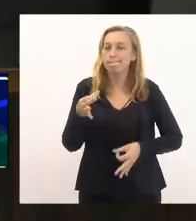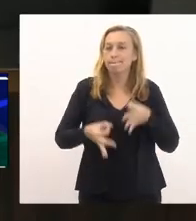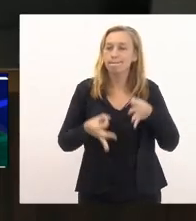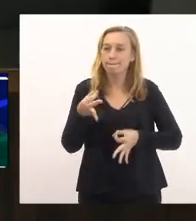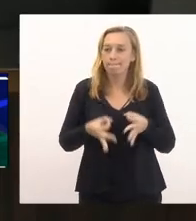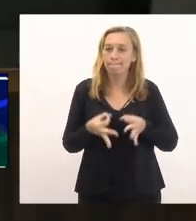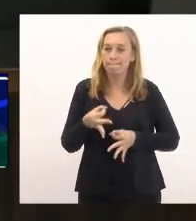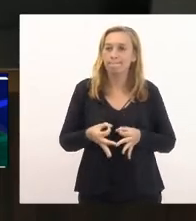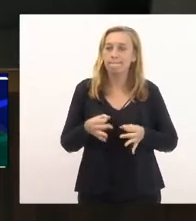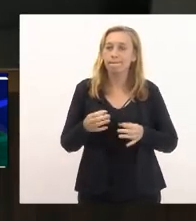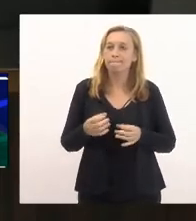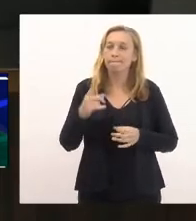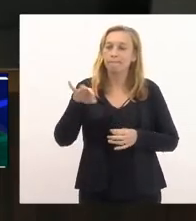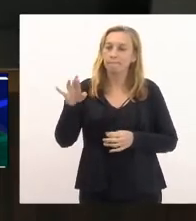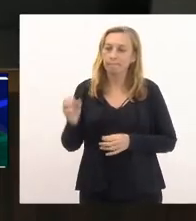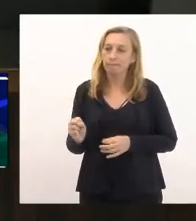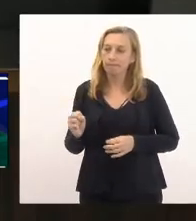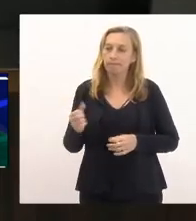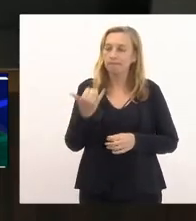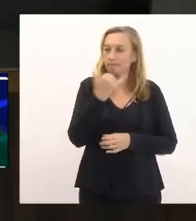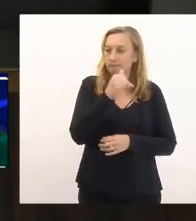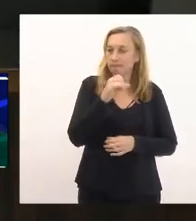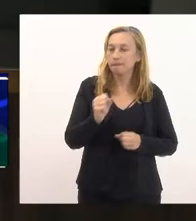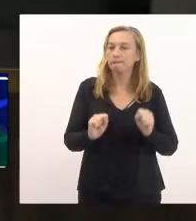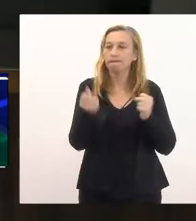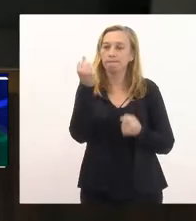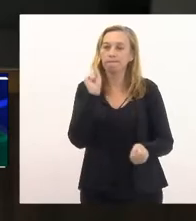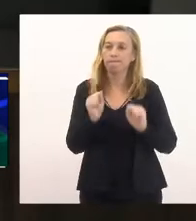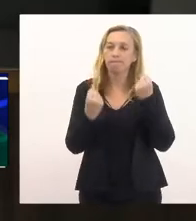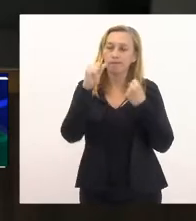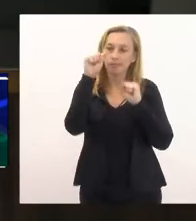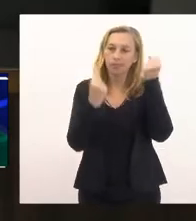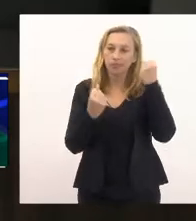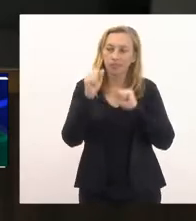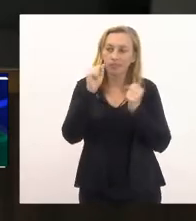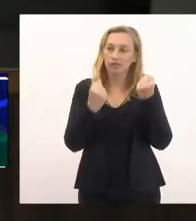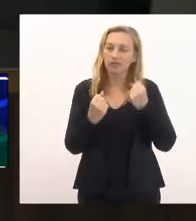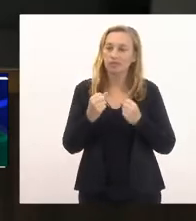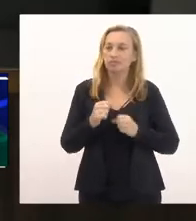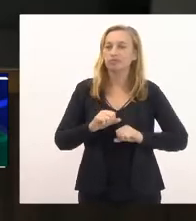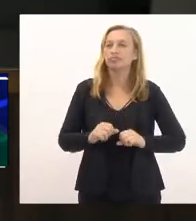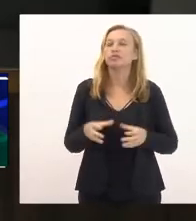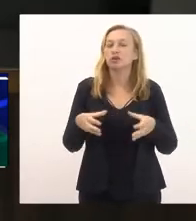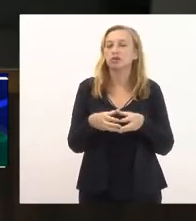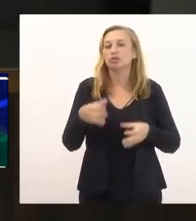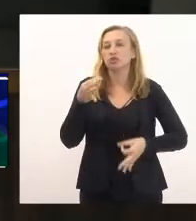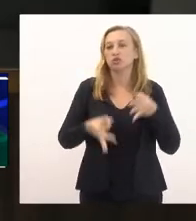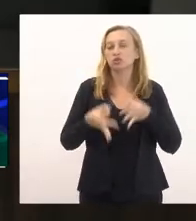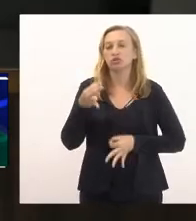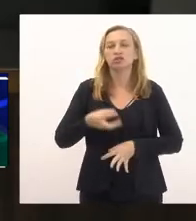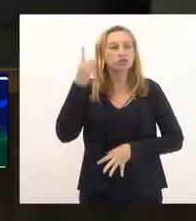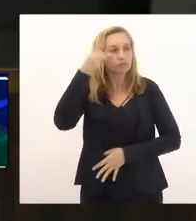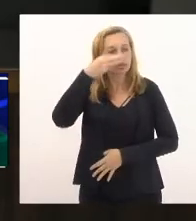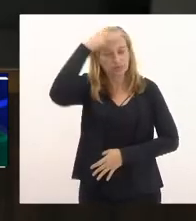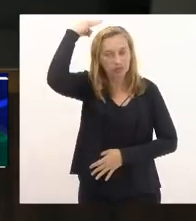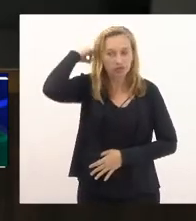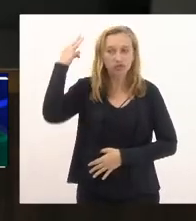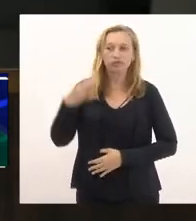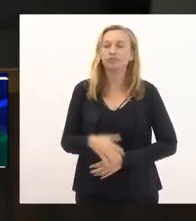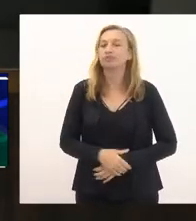Justiça, de Minas e Energia, de Economia, Indústria e Comércio e de Orçamento. Para emitir parecer pela Comissão de Constituição e Justiça, deputado Márcio